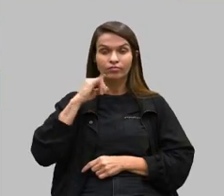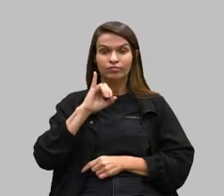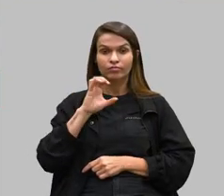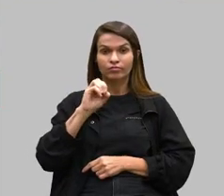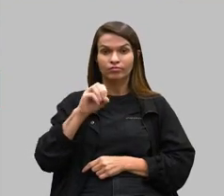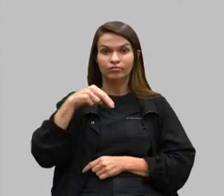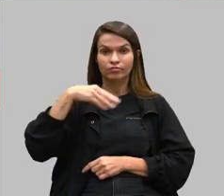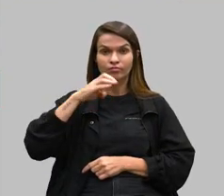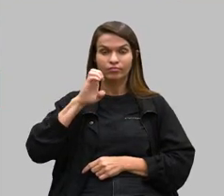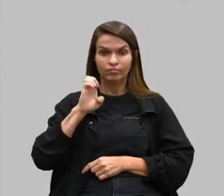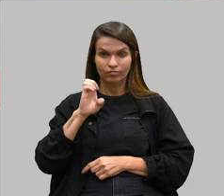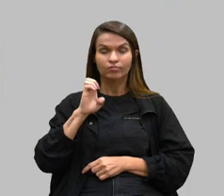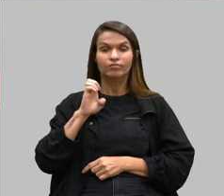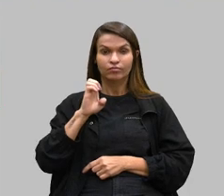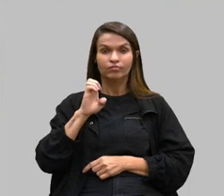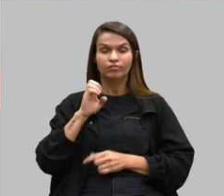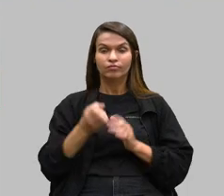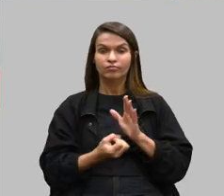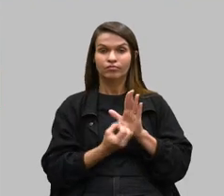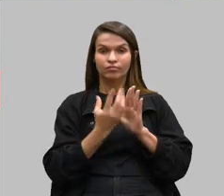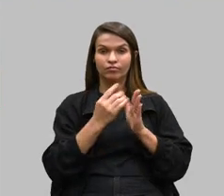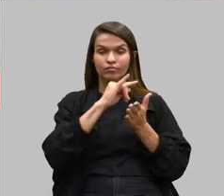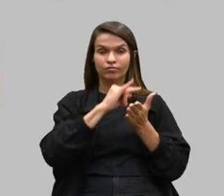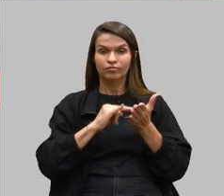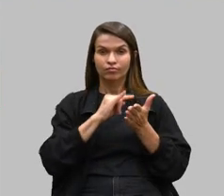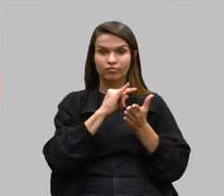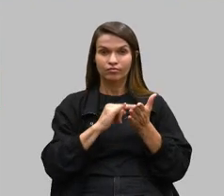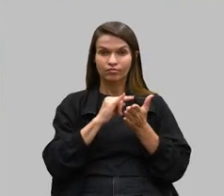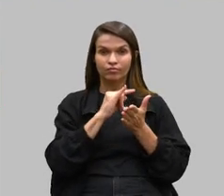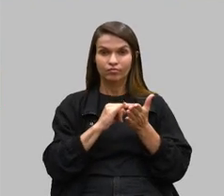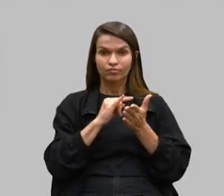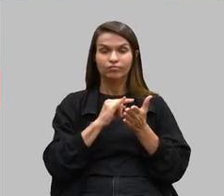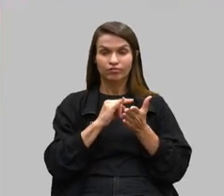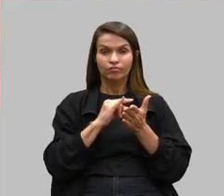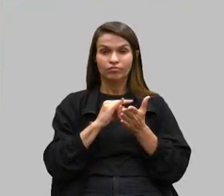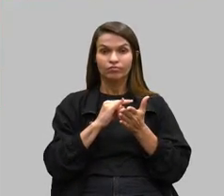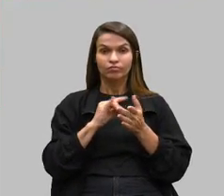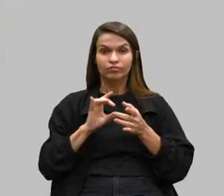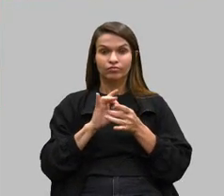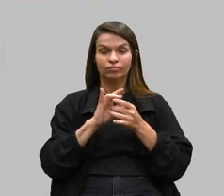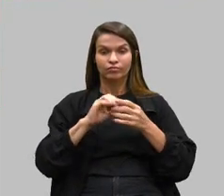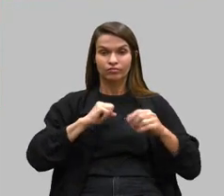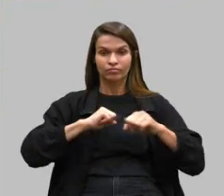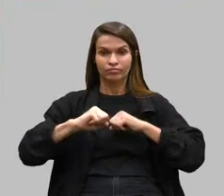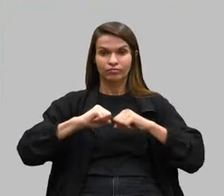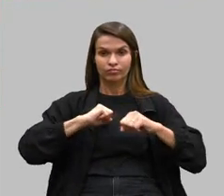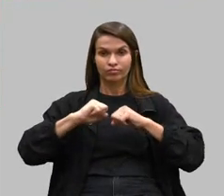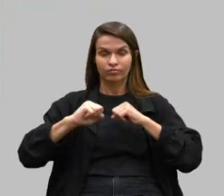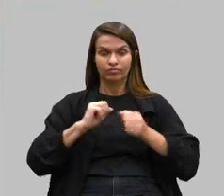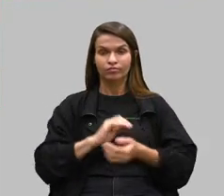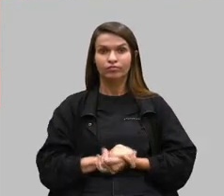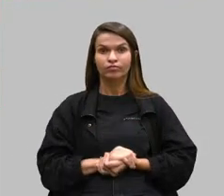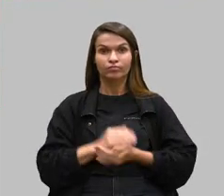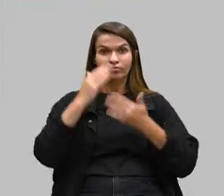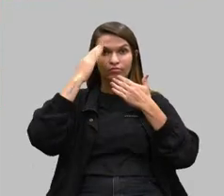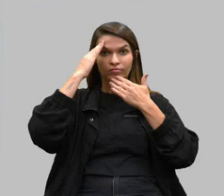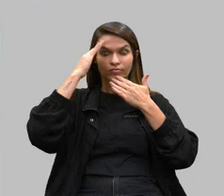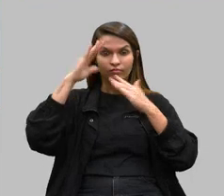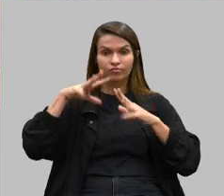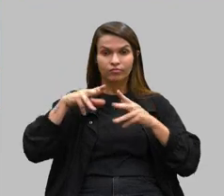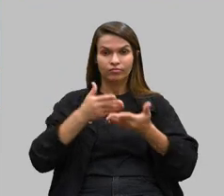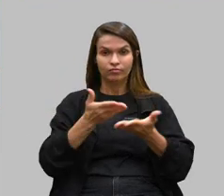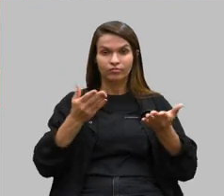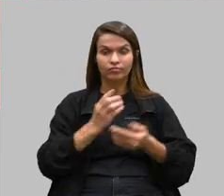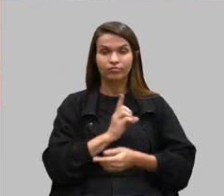Pinheiro autora do requerimento que deu origem a este debate Obrigada senhoras e senhores Bom